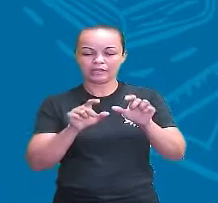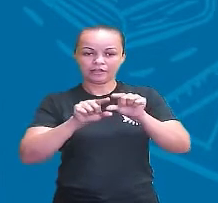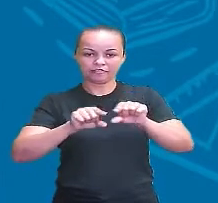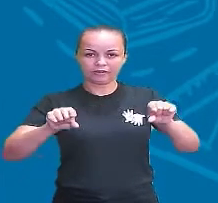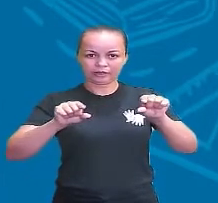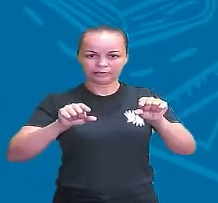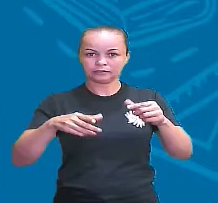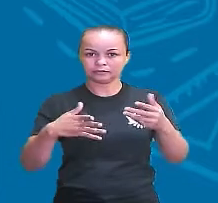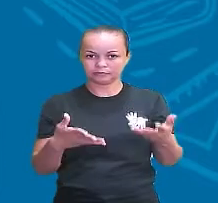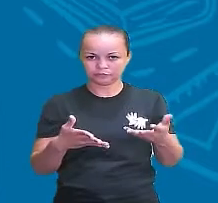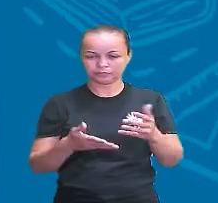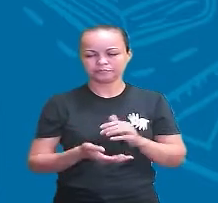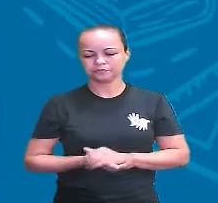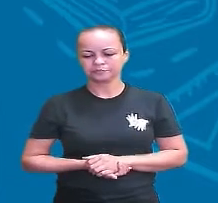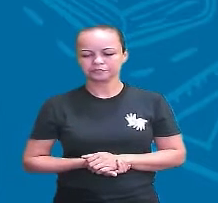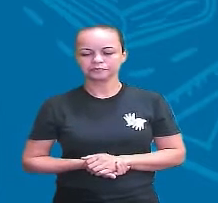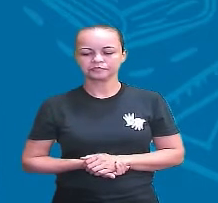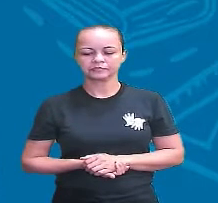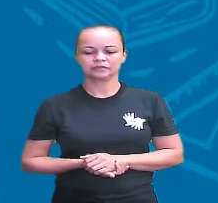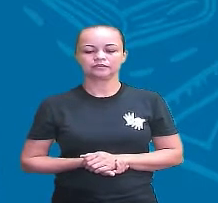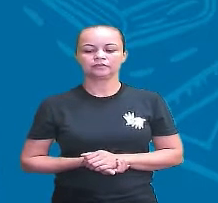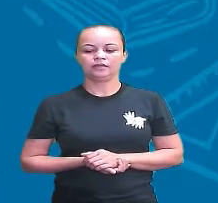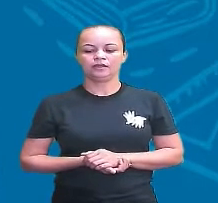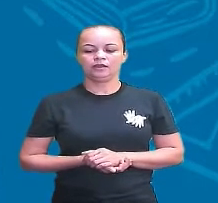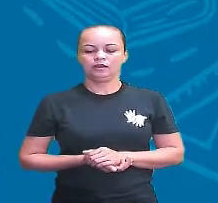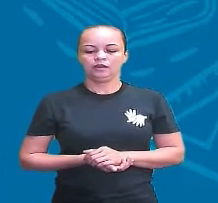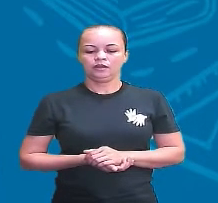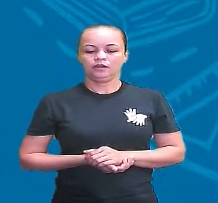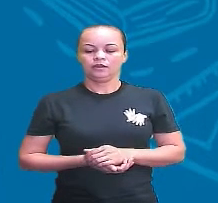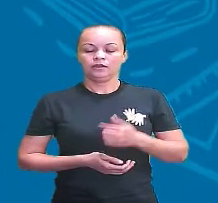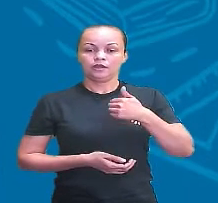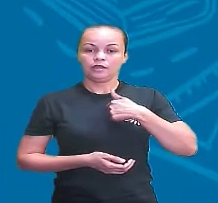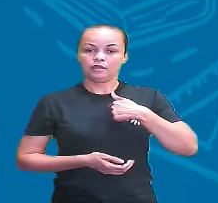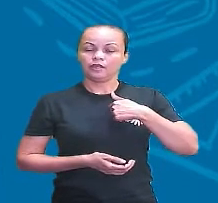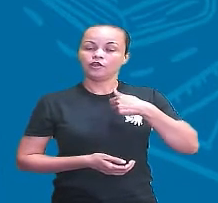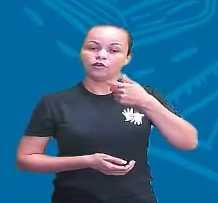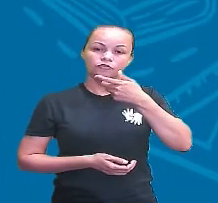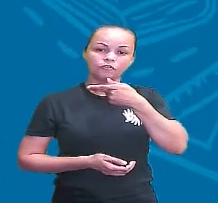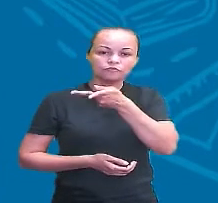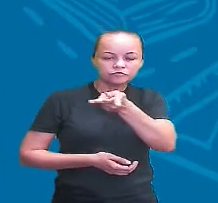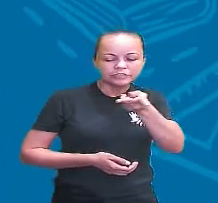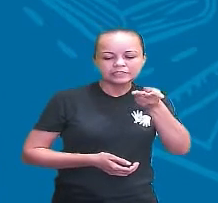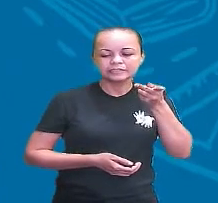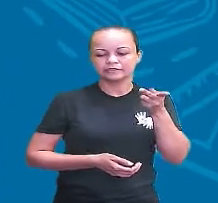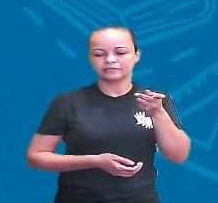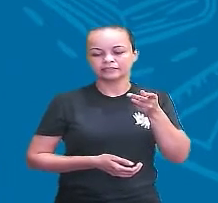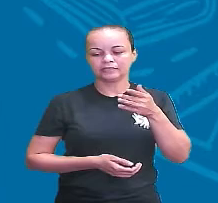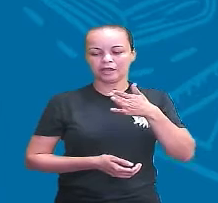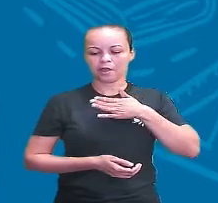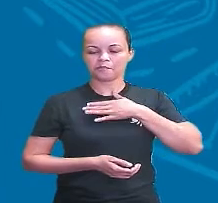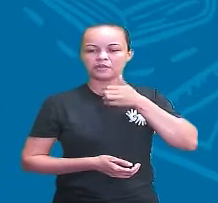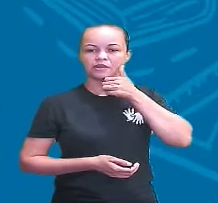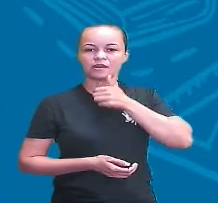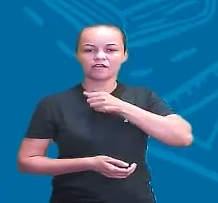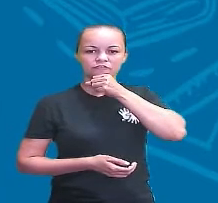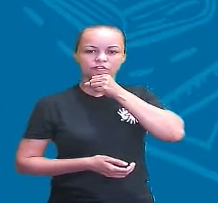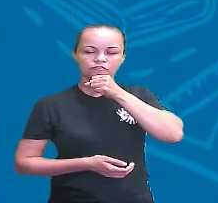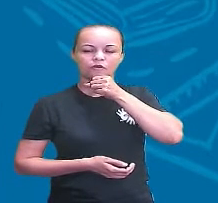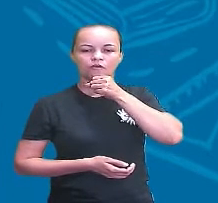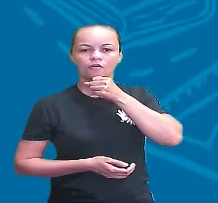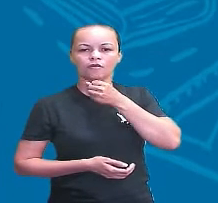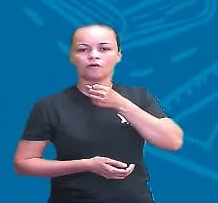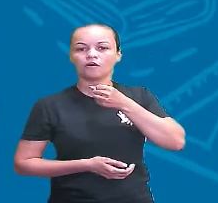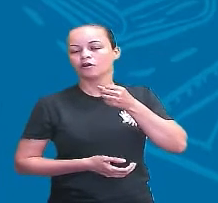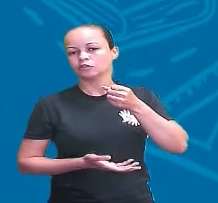to visit my grandmother on Saturday. Então, nota a estrutura aí. Am going to, que a